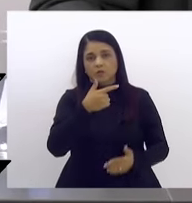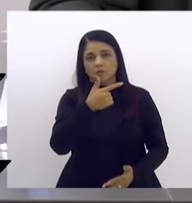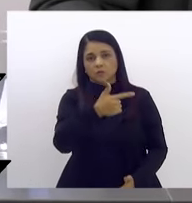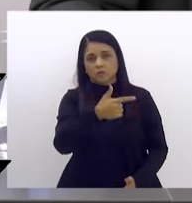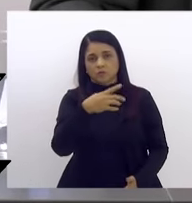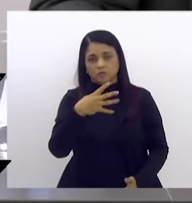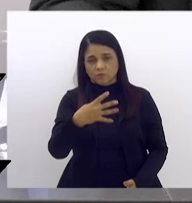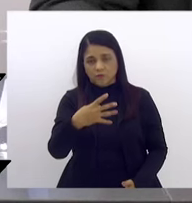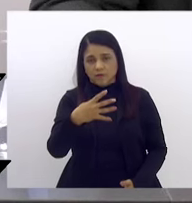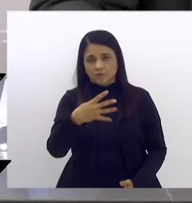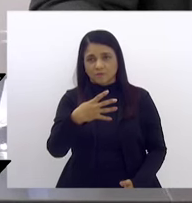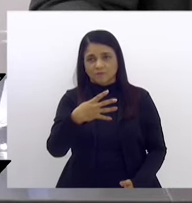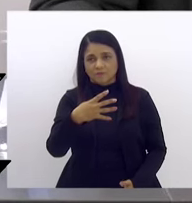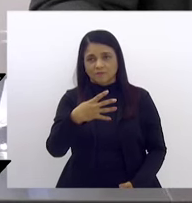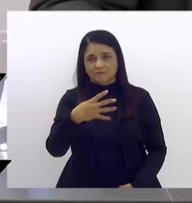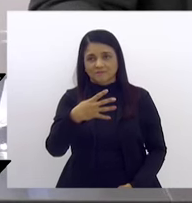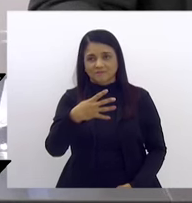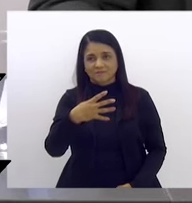margara